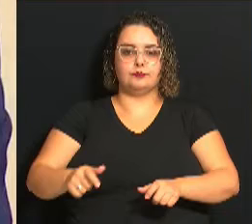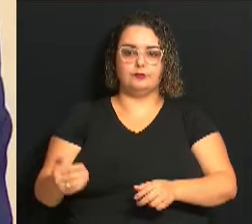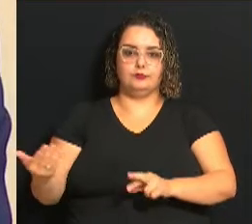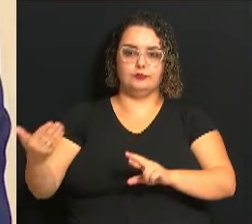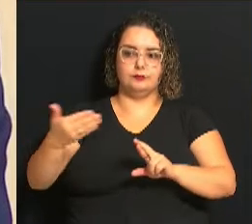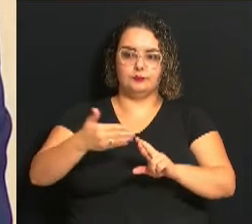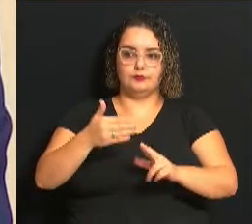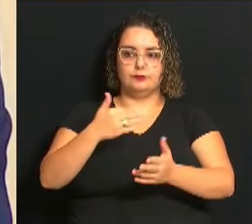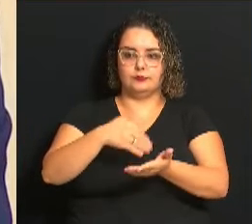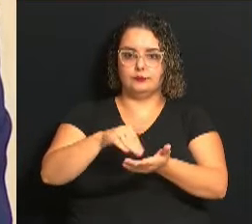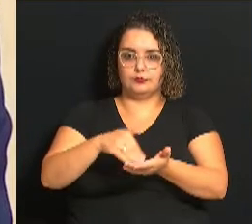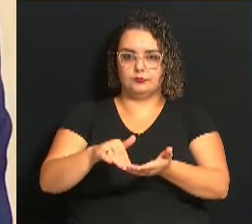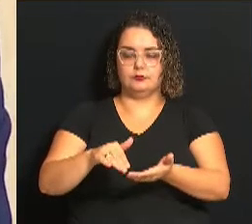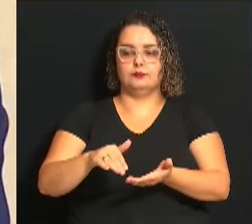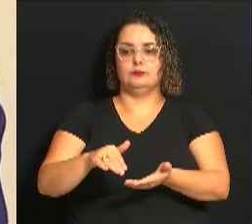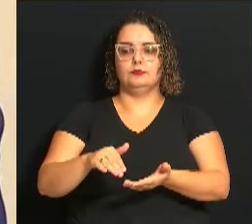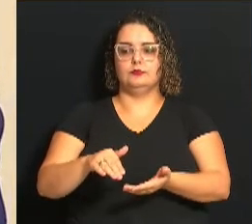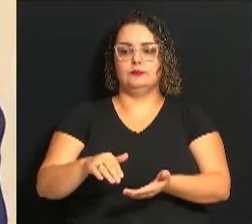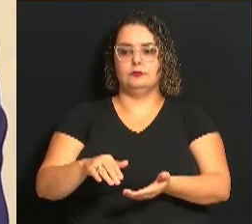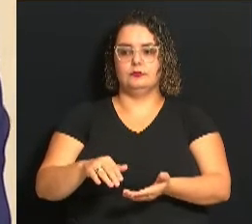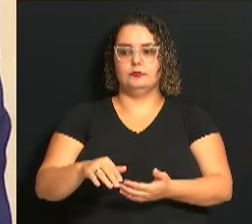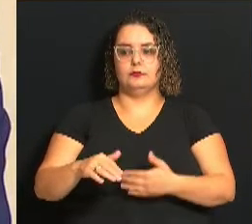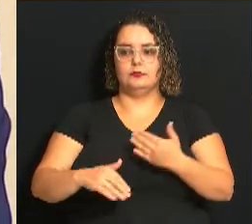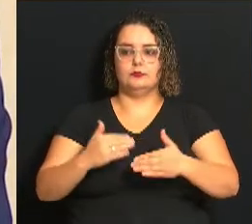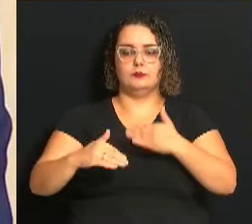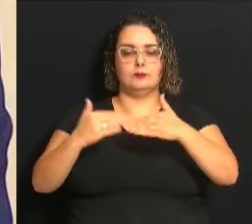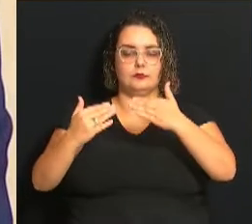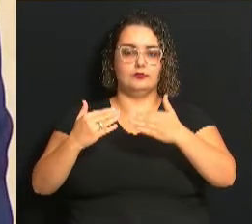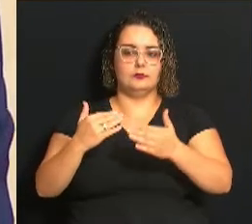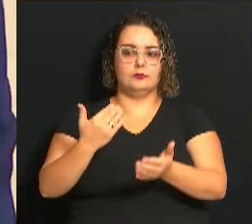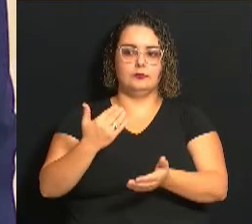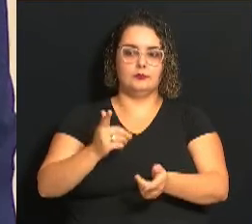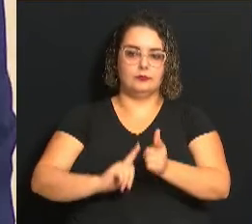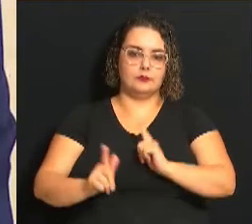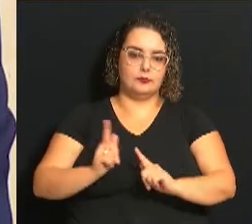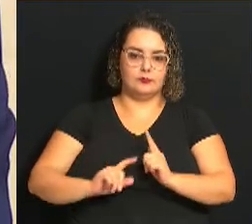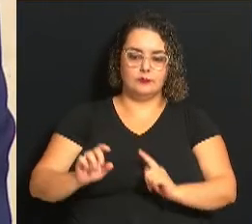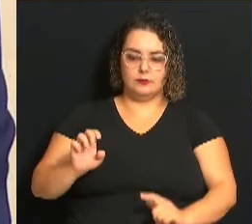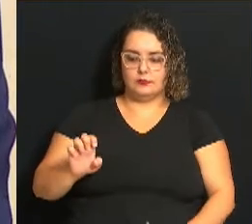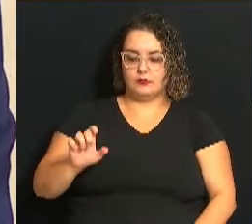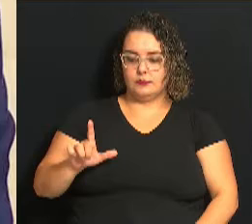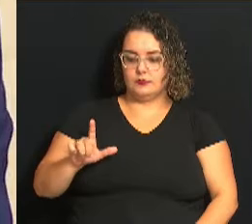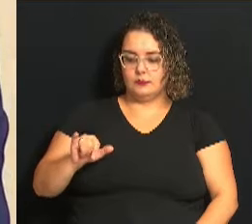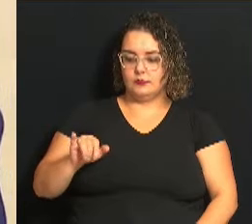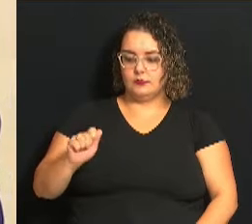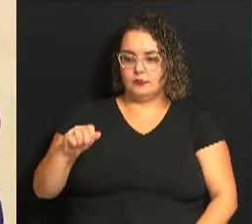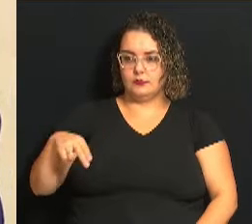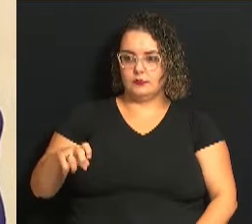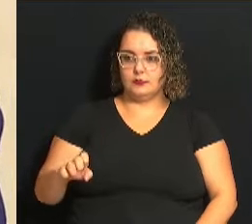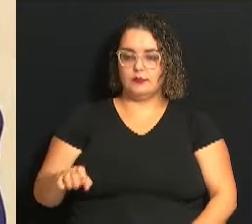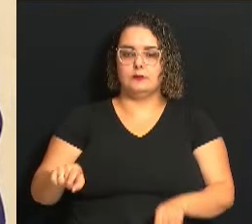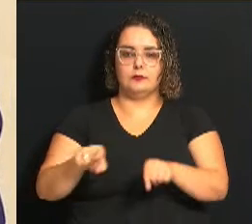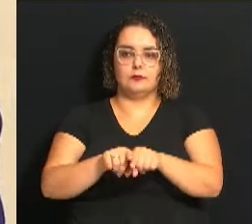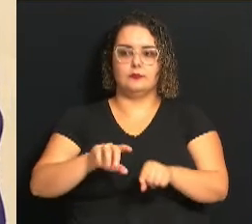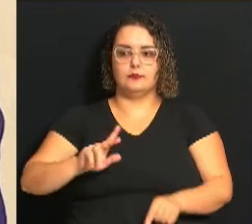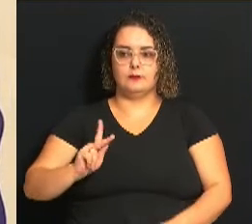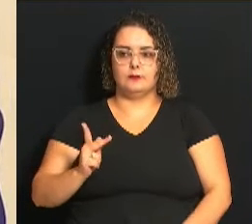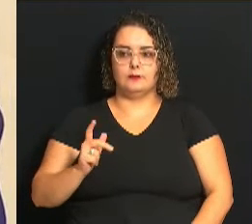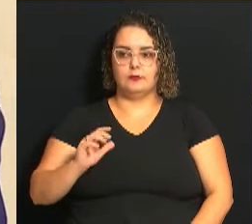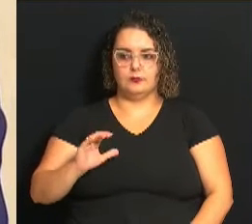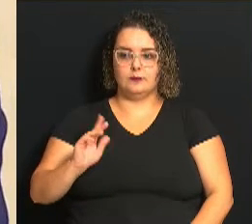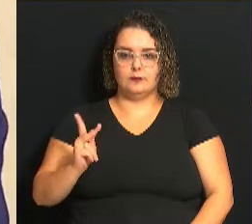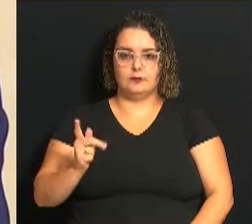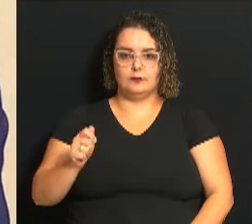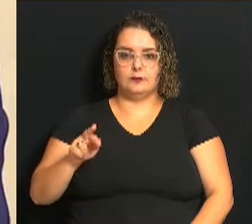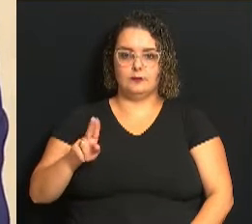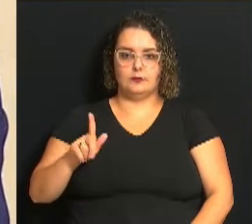de Gestão e Desenvolvimento de Pessoas, Eliane Juscelane, o Charles